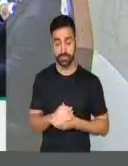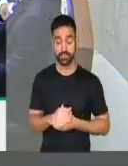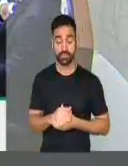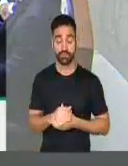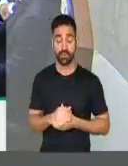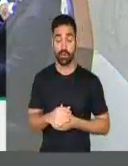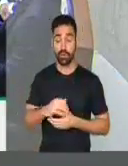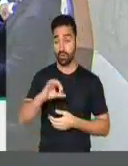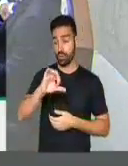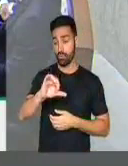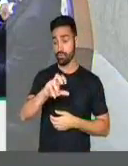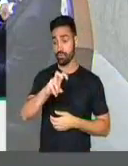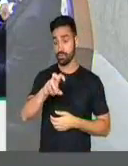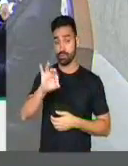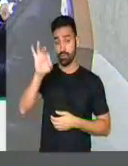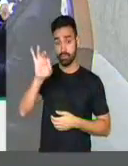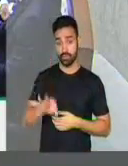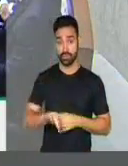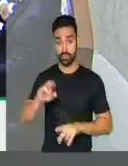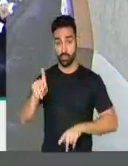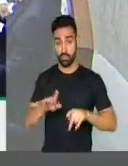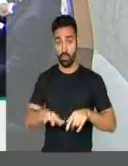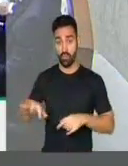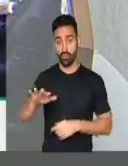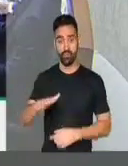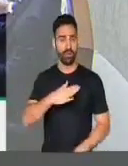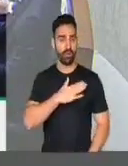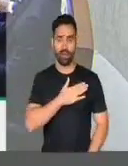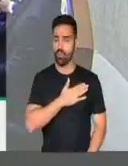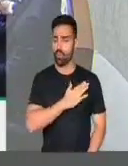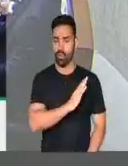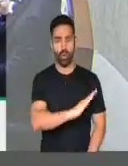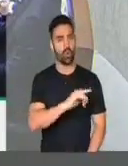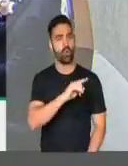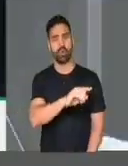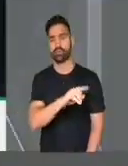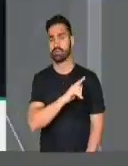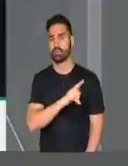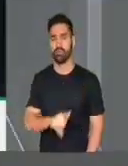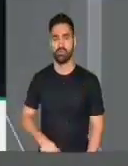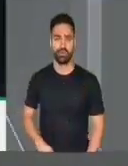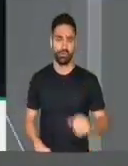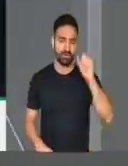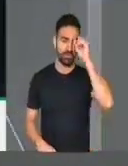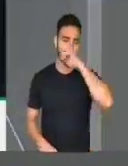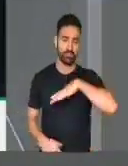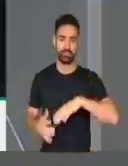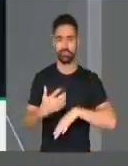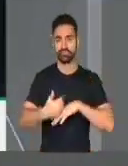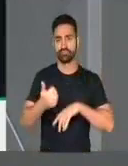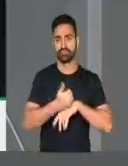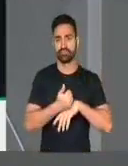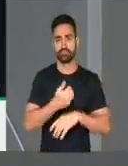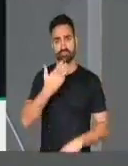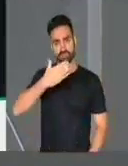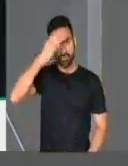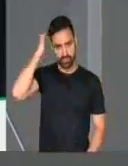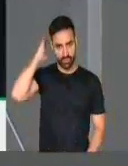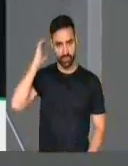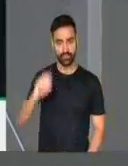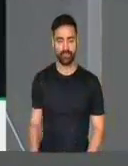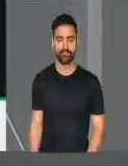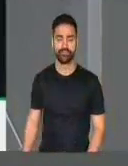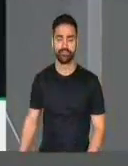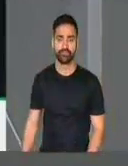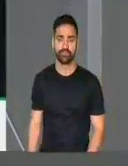95% da população rejeita esse governo golpista Michel Temer. E há